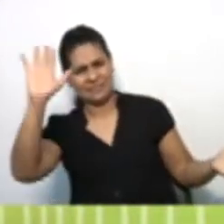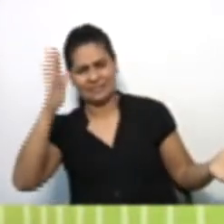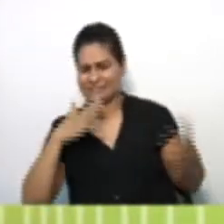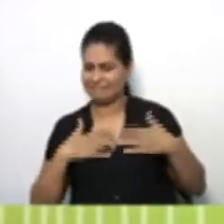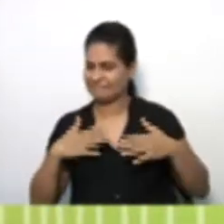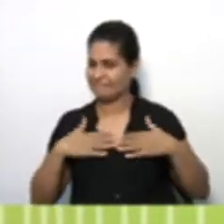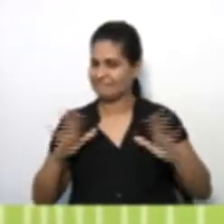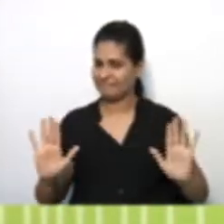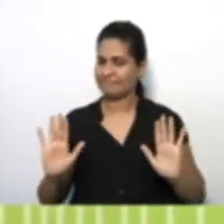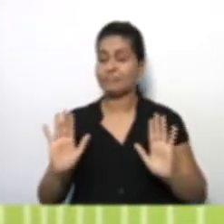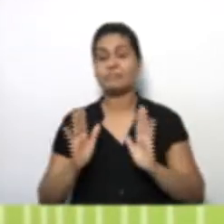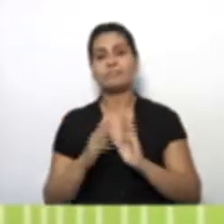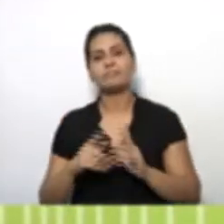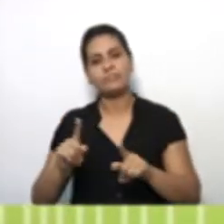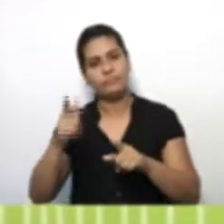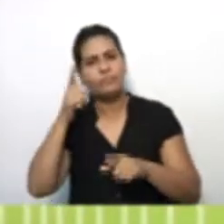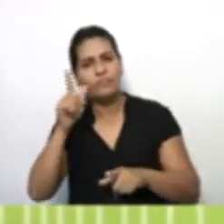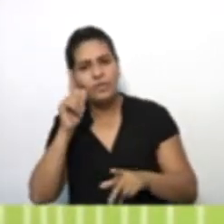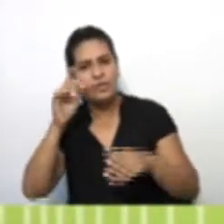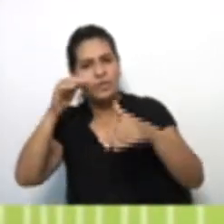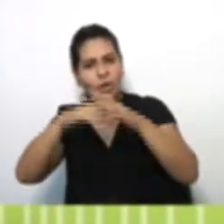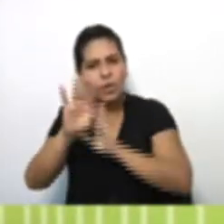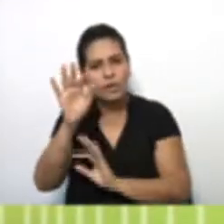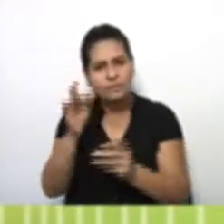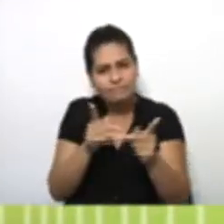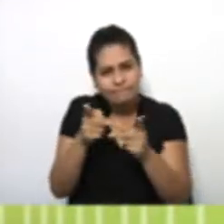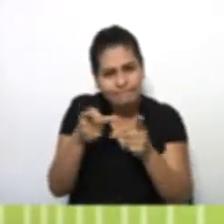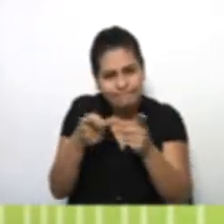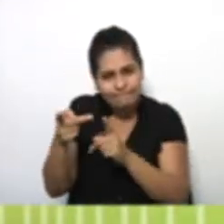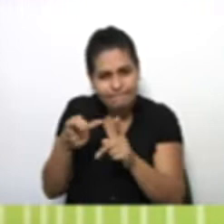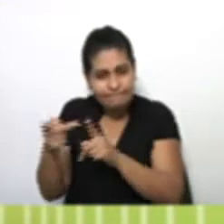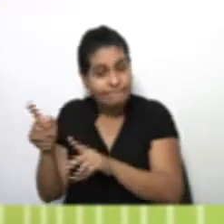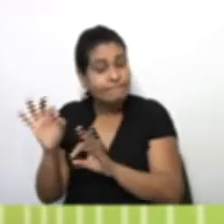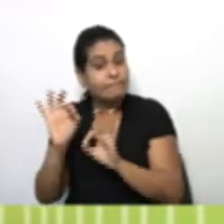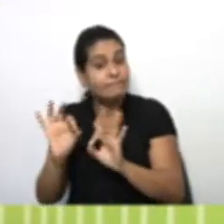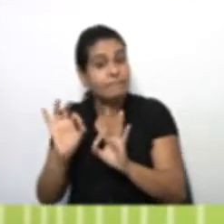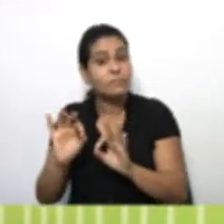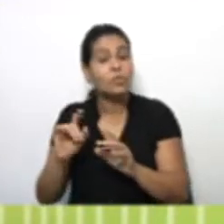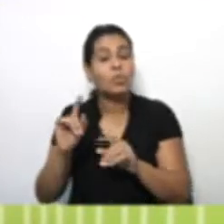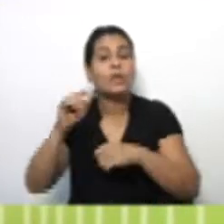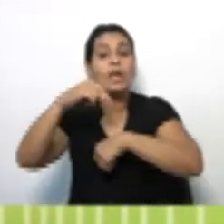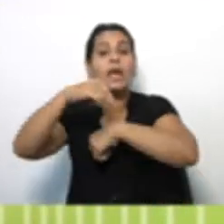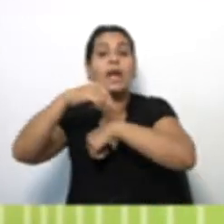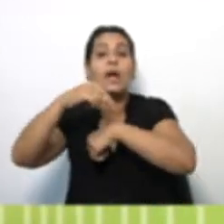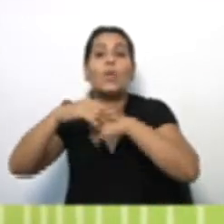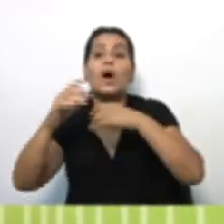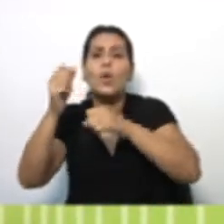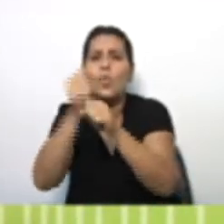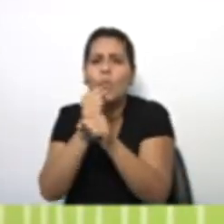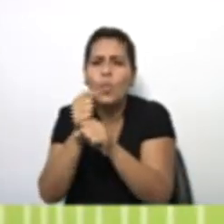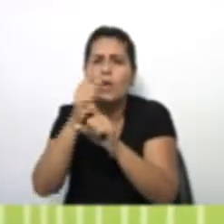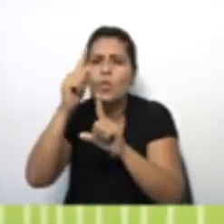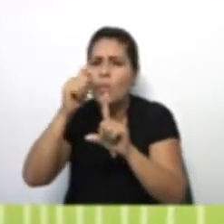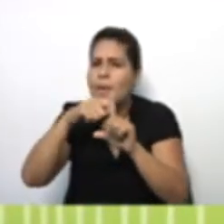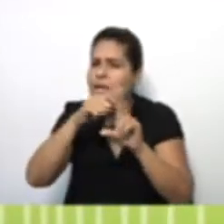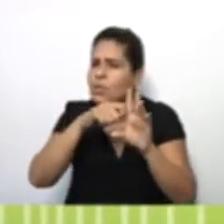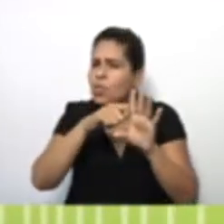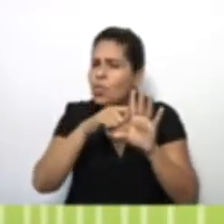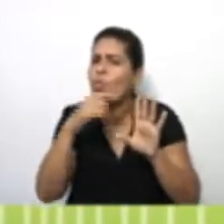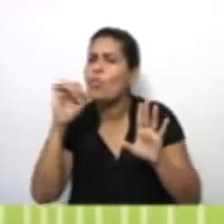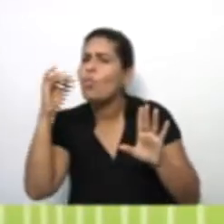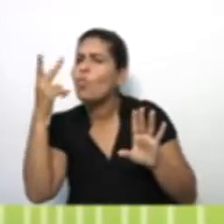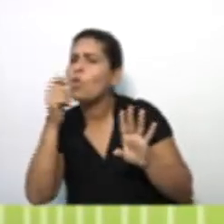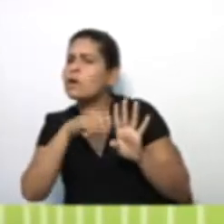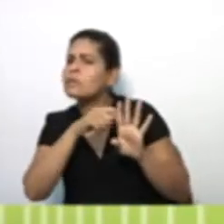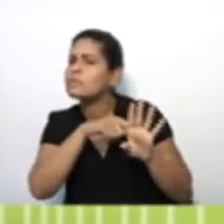Calma, né? Mas você vai começar a se planejar. Você vai verificar o quê? A época do ano. Tem tantos meses para lá. Então se